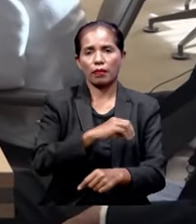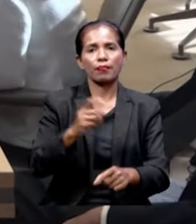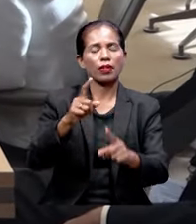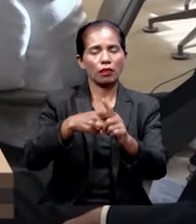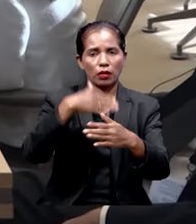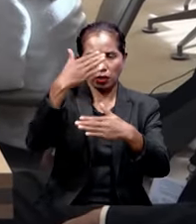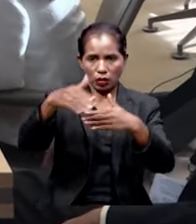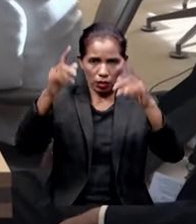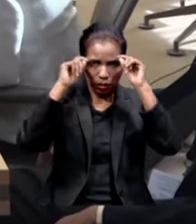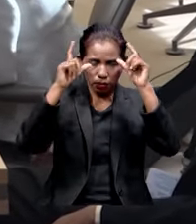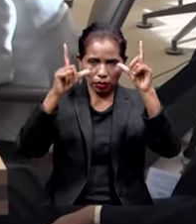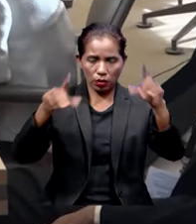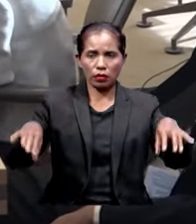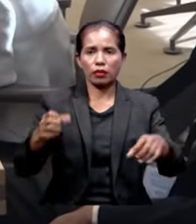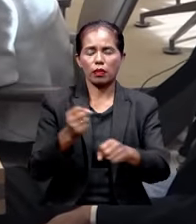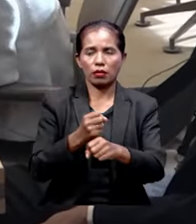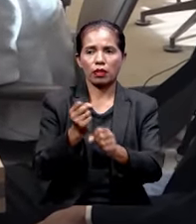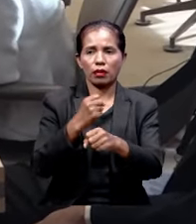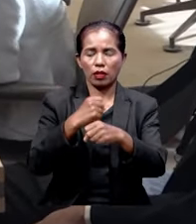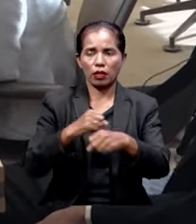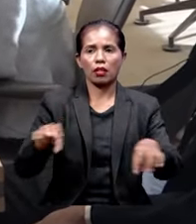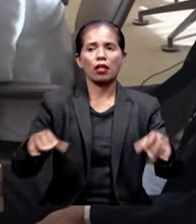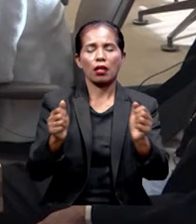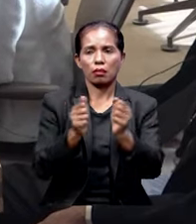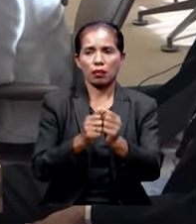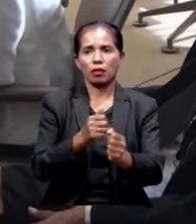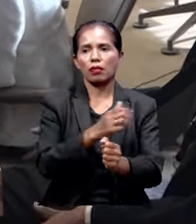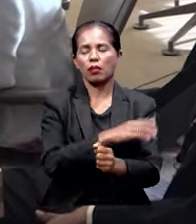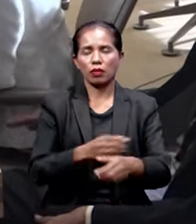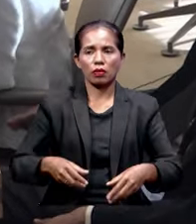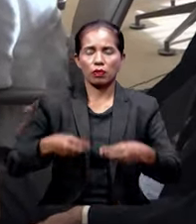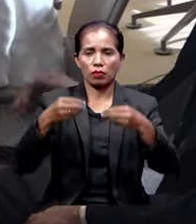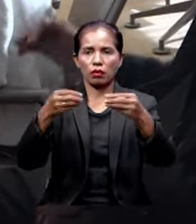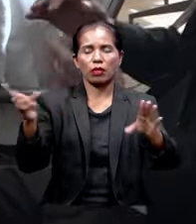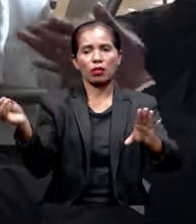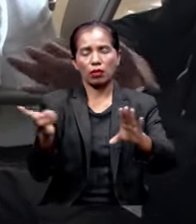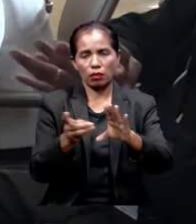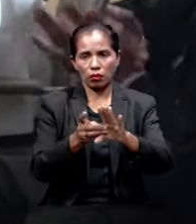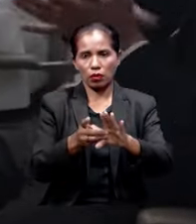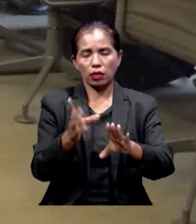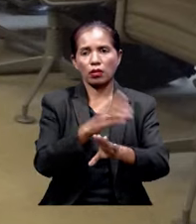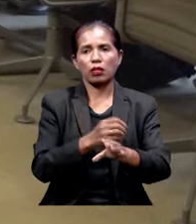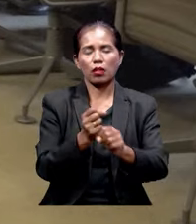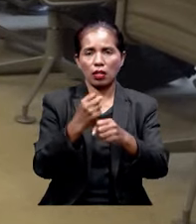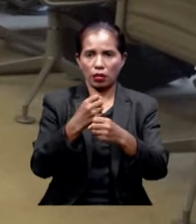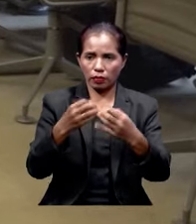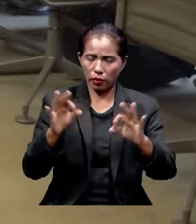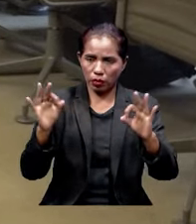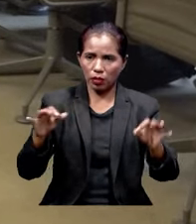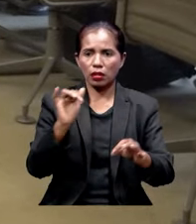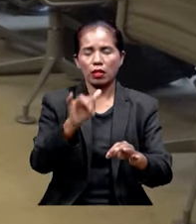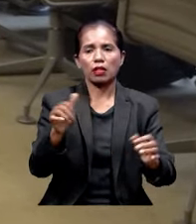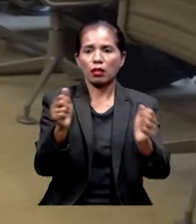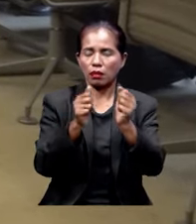mai, Timor-Leste se esforço ho de finalize questão pendente, ho de fornece documento adicional no finalize mos acordo